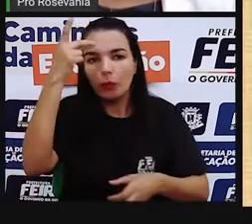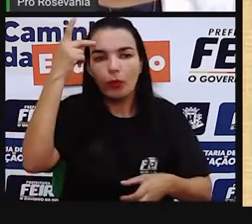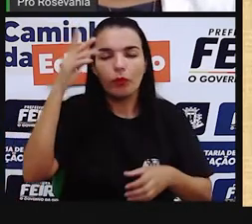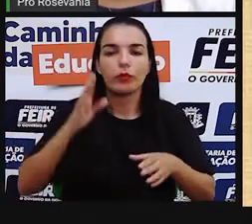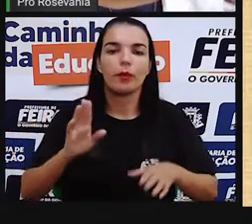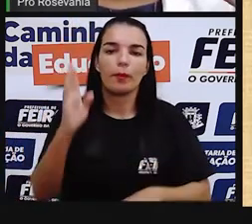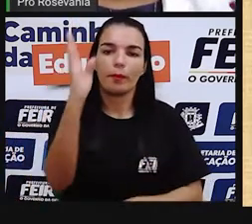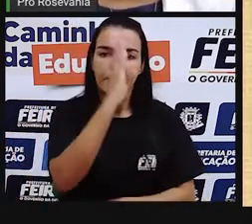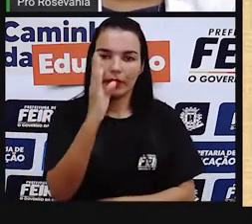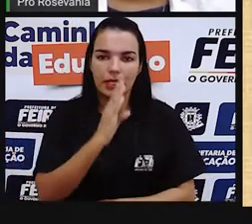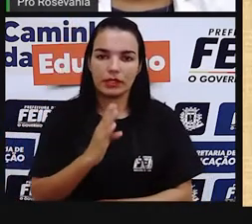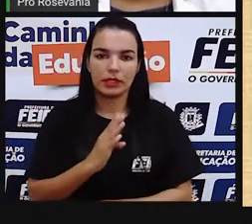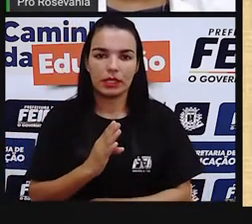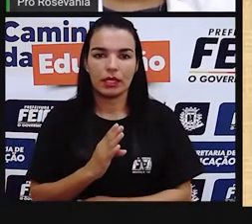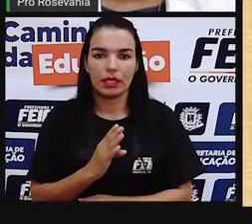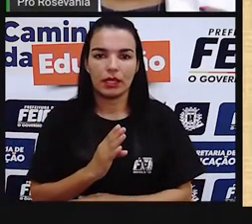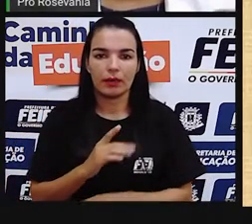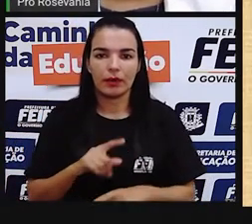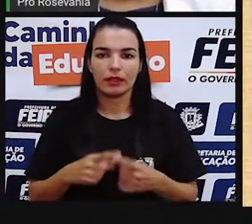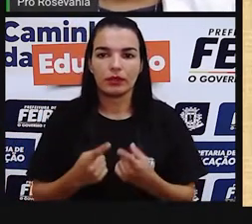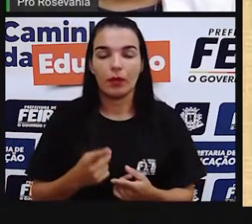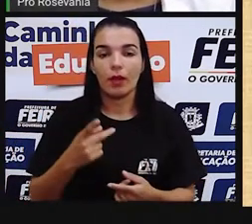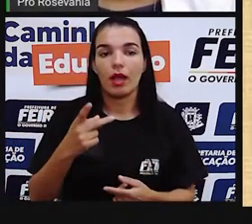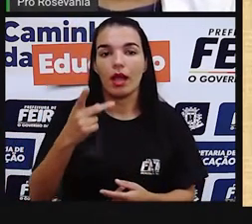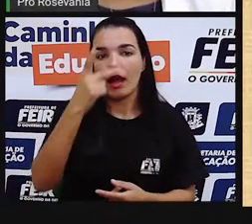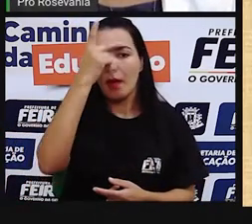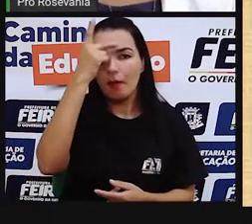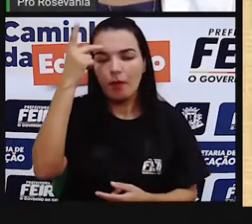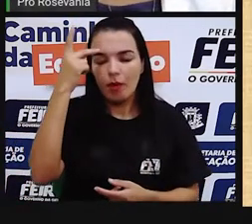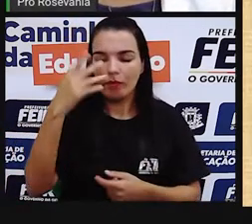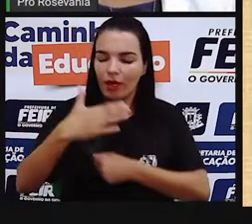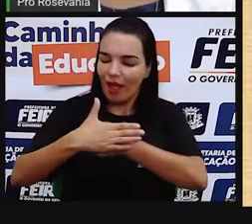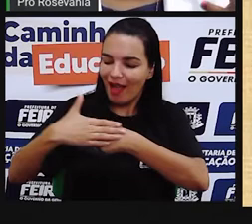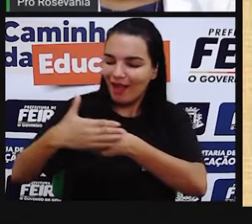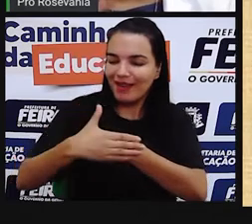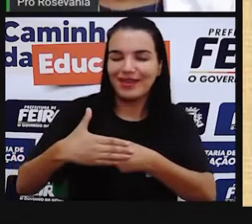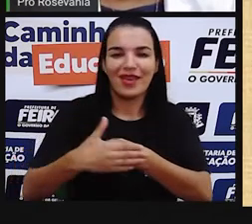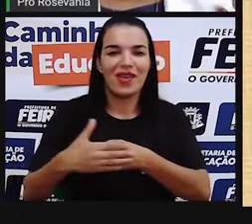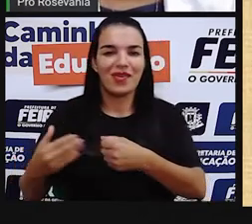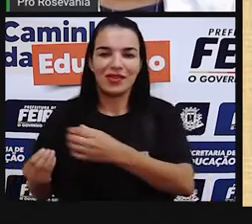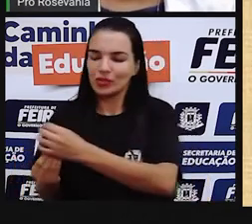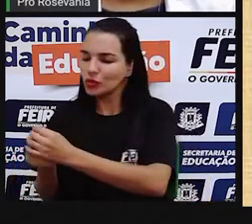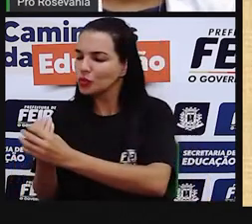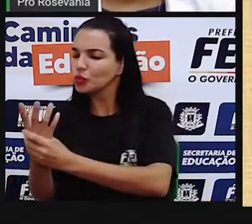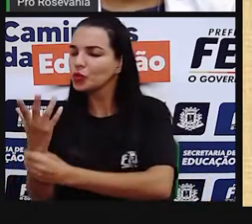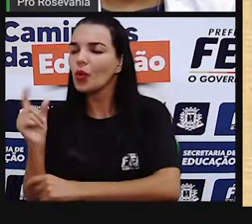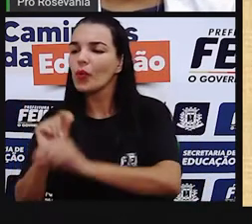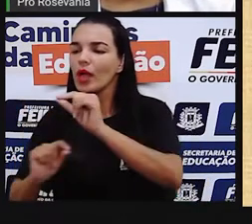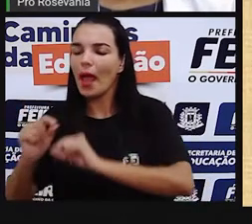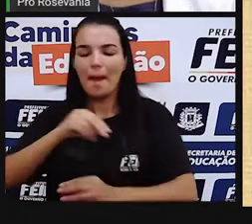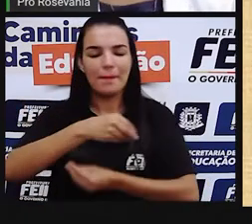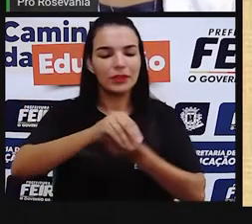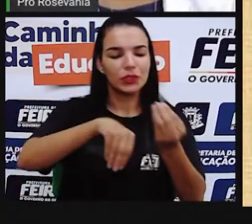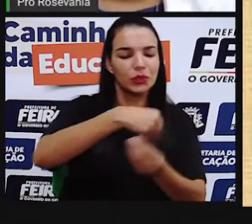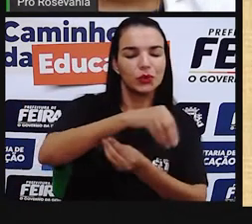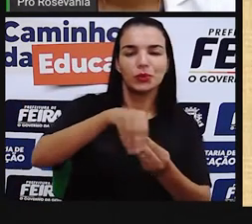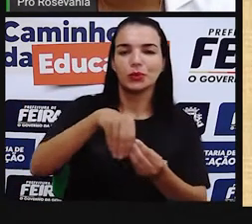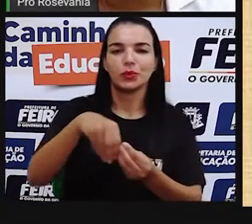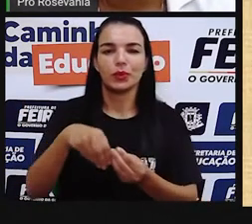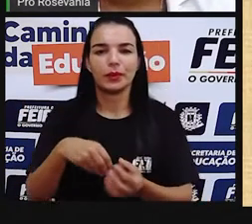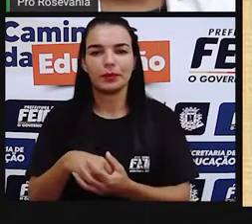brasileiro, ou seja, esse povo tão amado, esse povo tão carinhoso, que surgiu, né, dessa mistura toda que nós temos. Quais